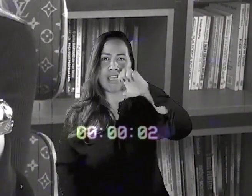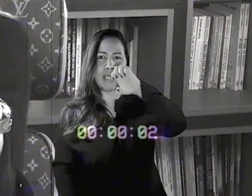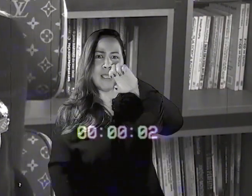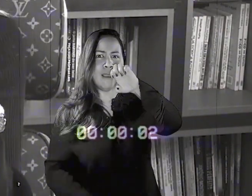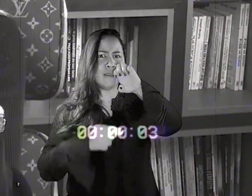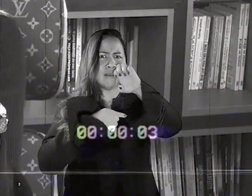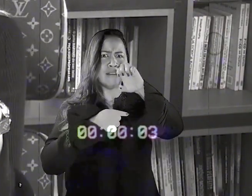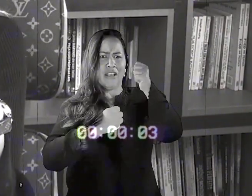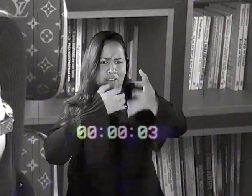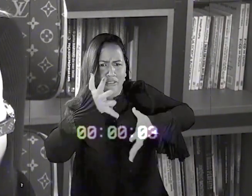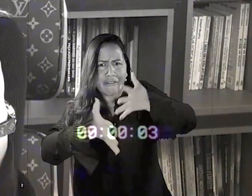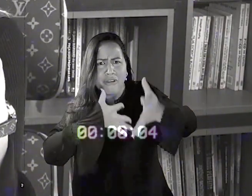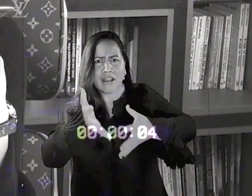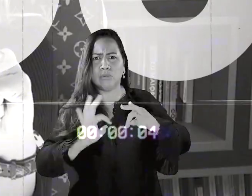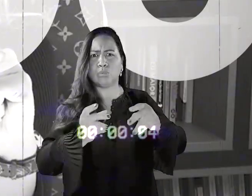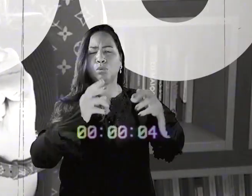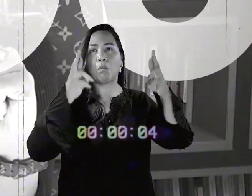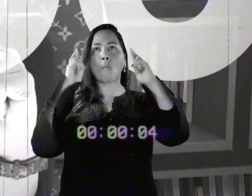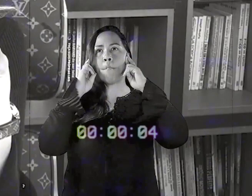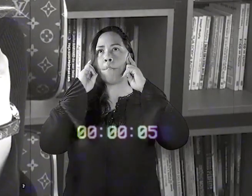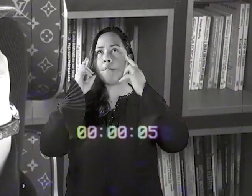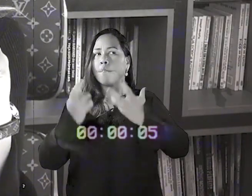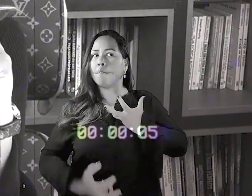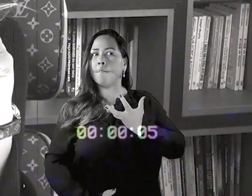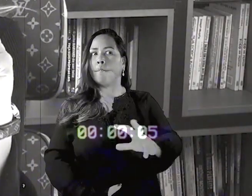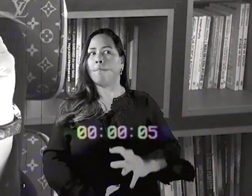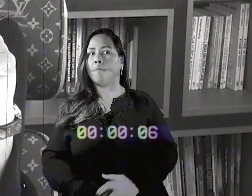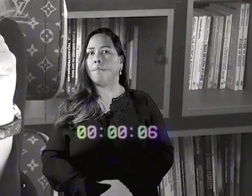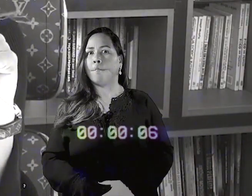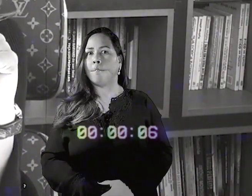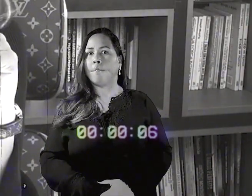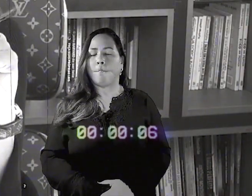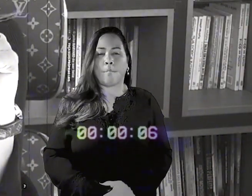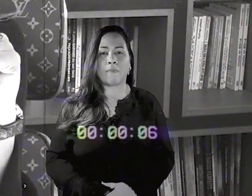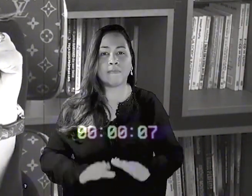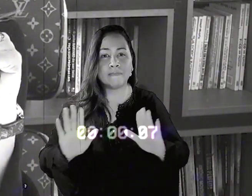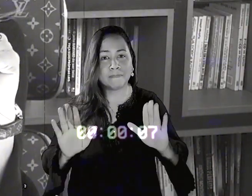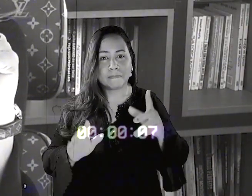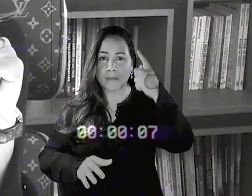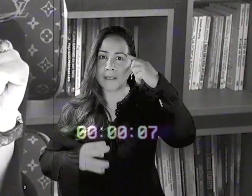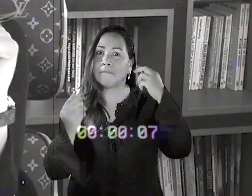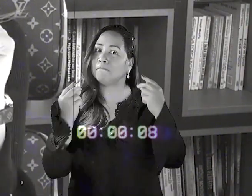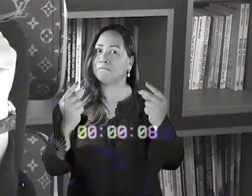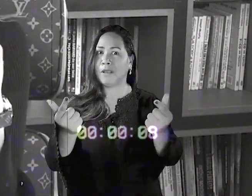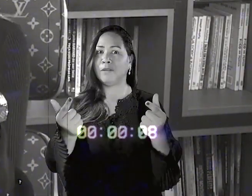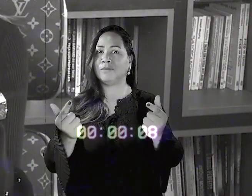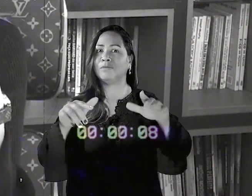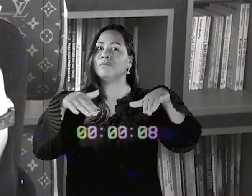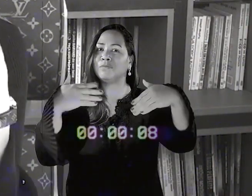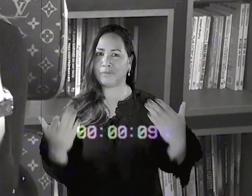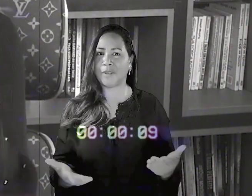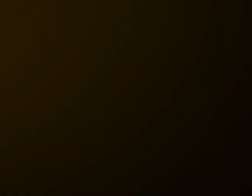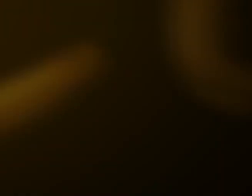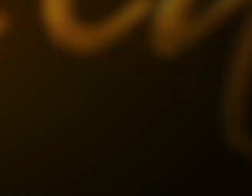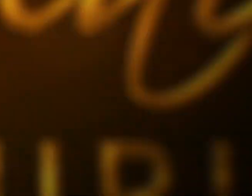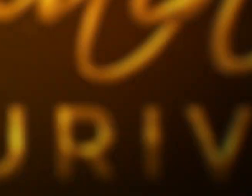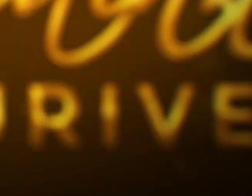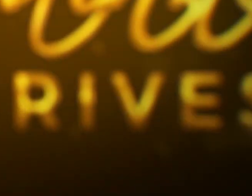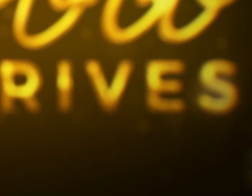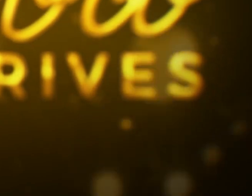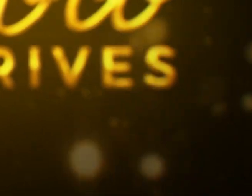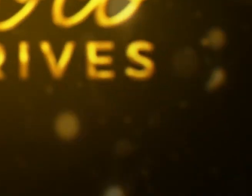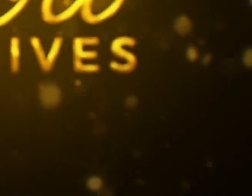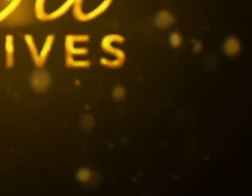ela. Porque ela iria falar tudo que eu não queria ouvir. E eu ia odiar ela. Bingo.